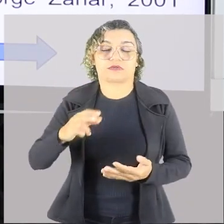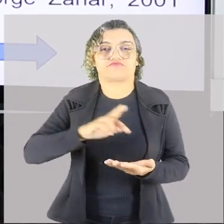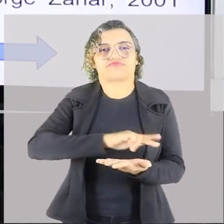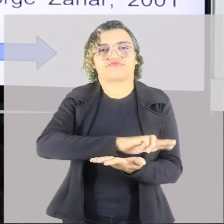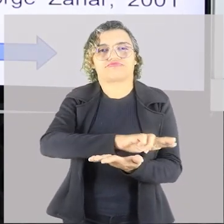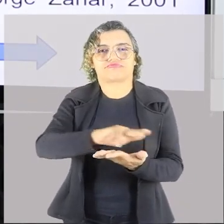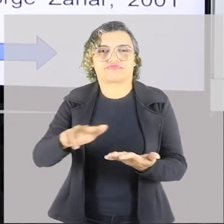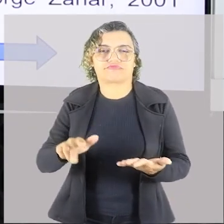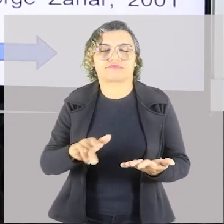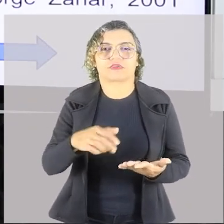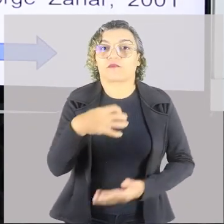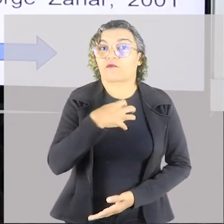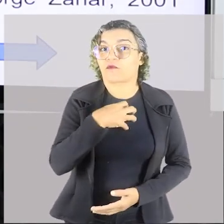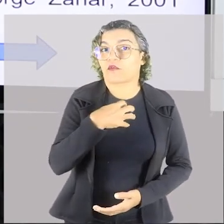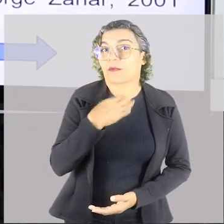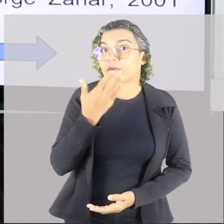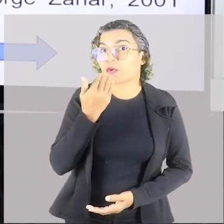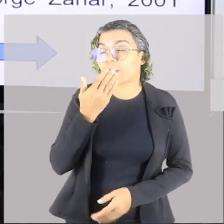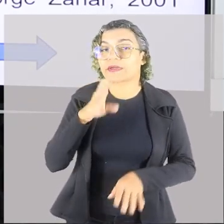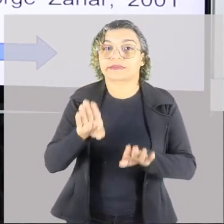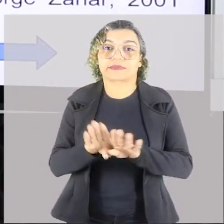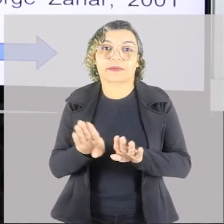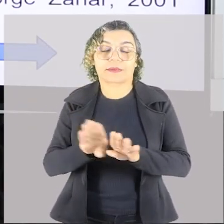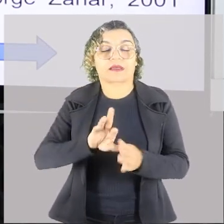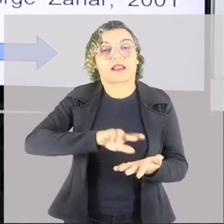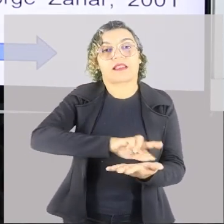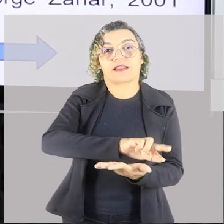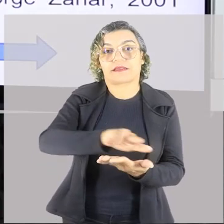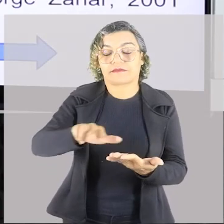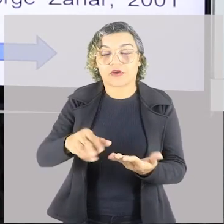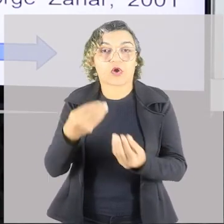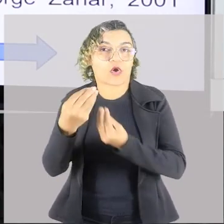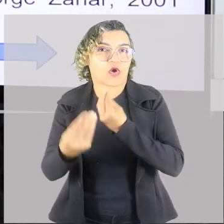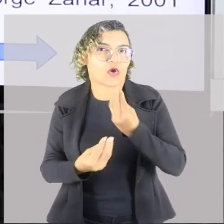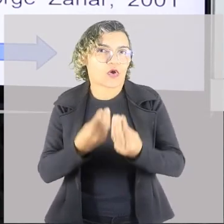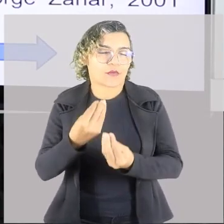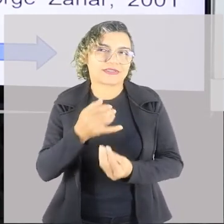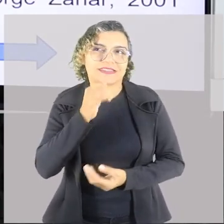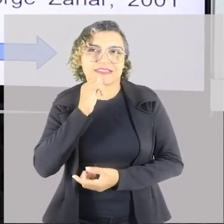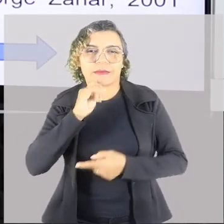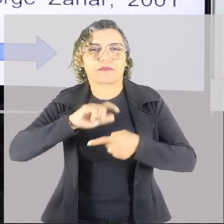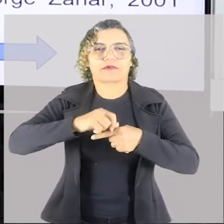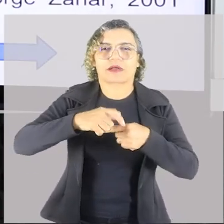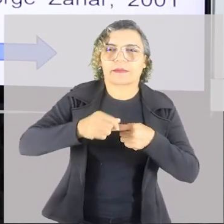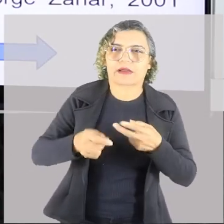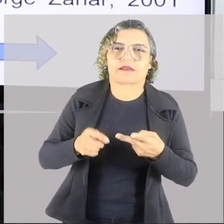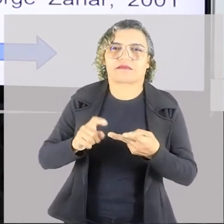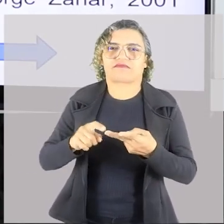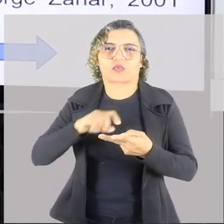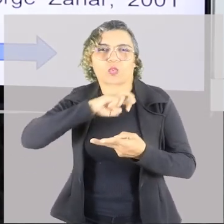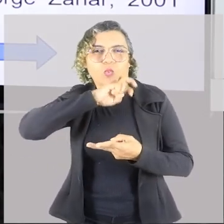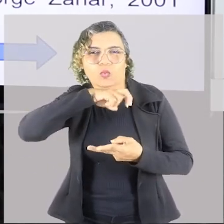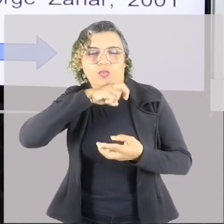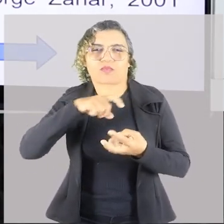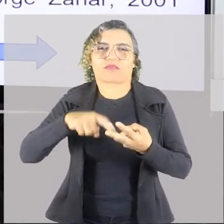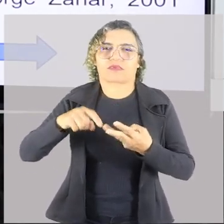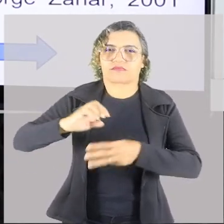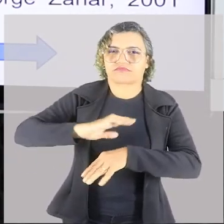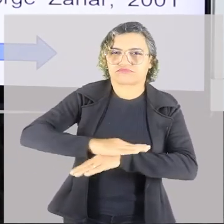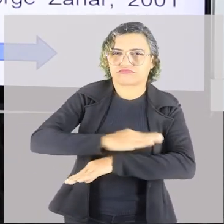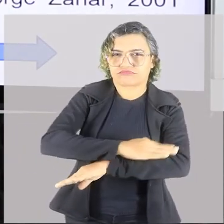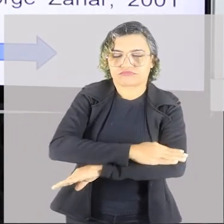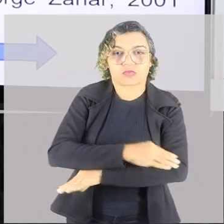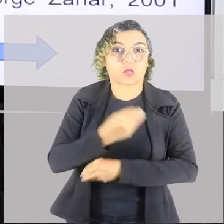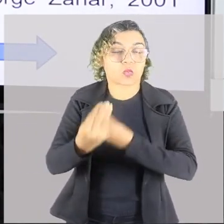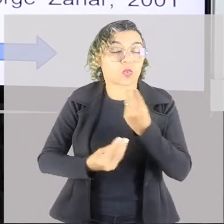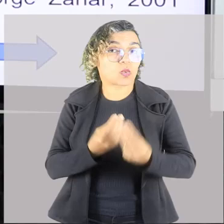das formas de comer e também da diversidade daquilo que se come. Camarão, cobra, rã, etc. E de como